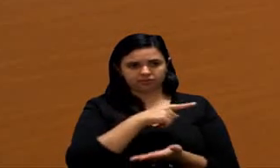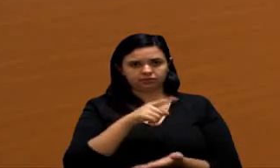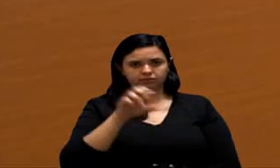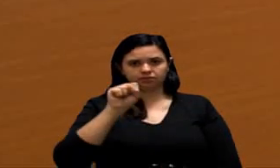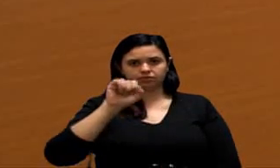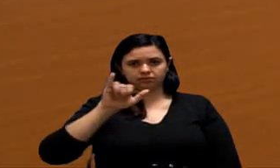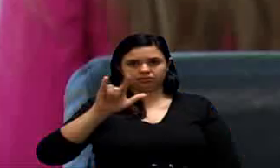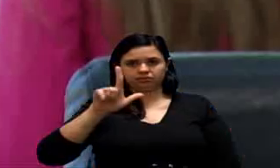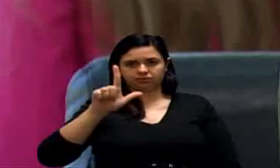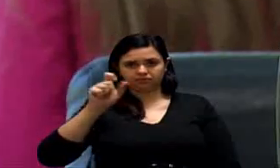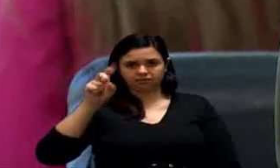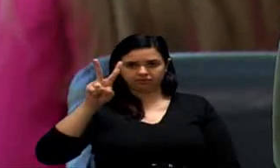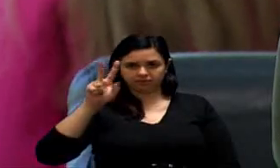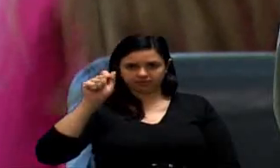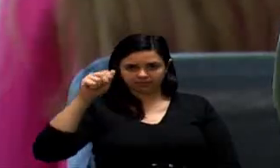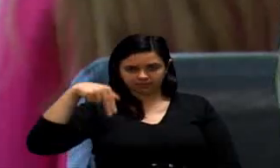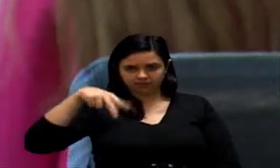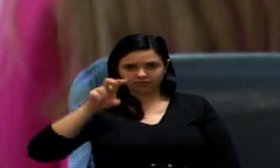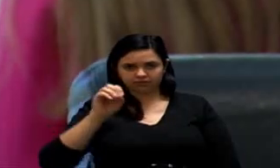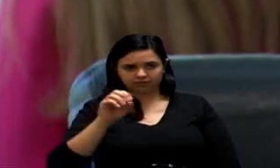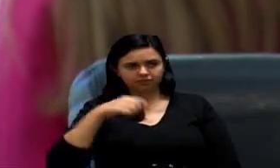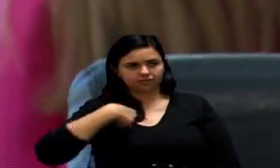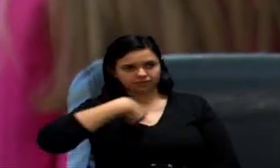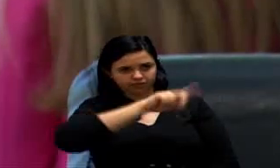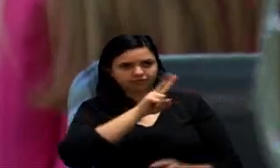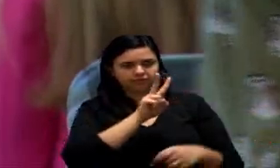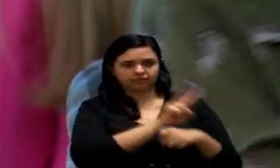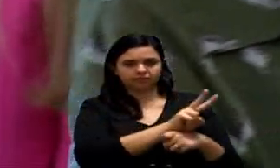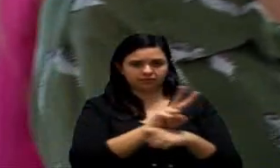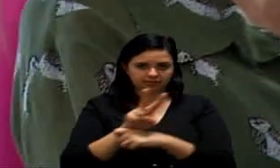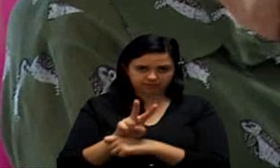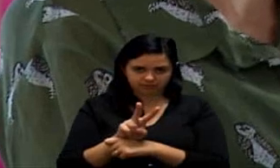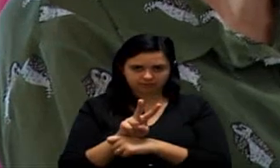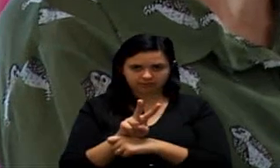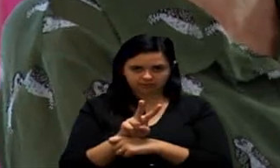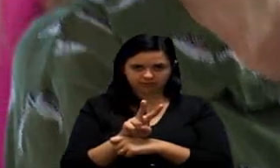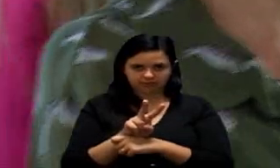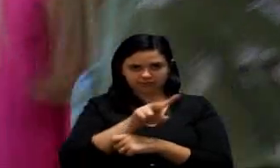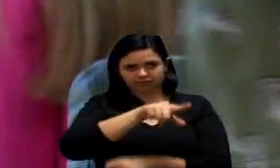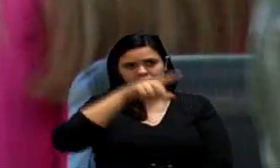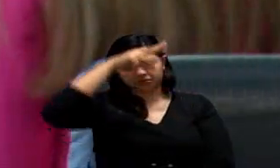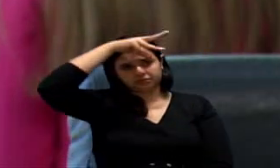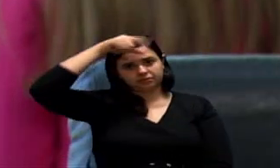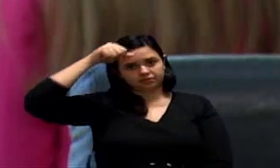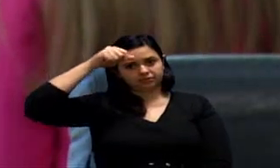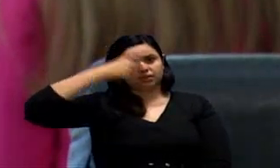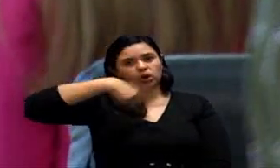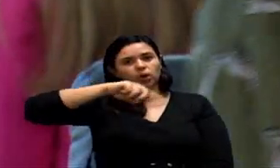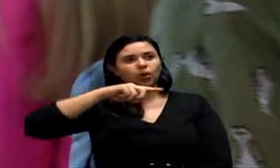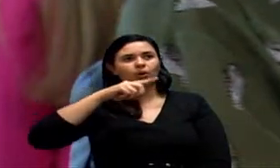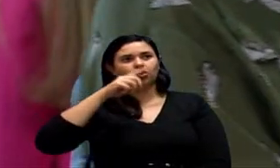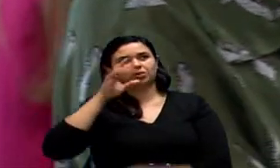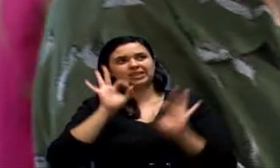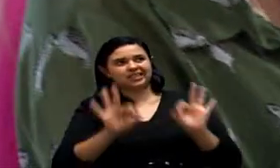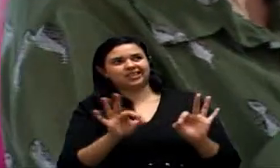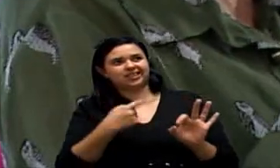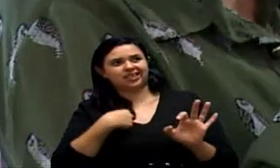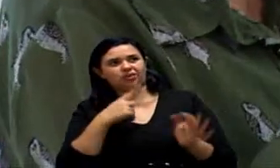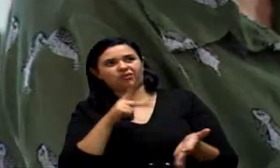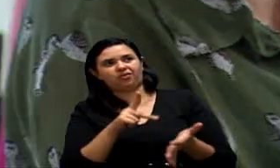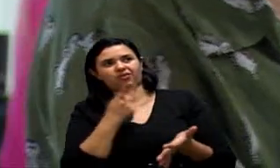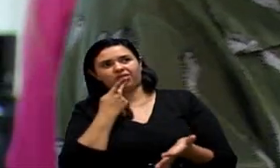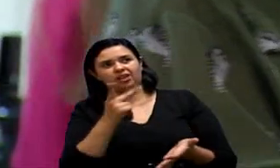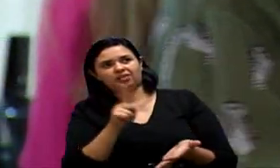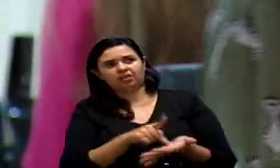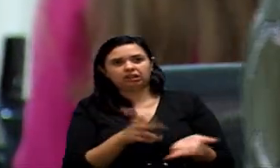Jundes que foi lá fiscalizar... Depois que nós... Eu não sei se o senhor foi fiscalizar a prefeitura ou foi fiscalizar o que eu falei, né? Fica